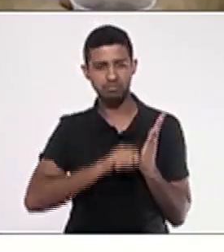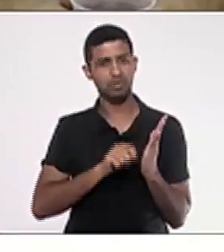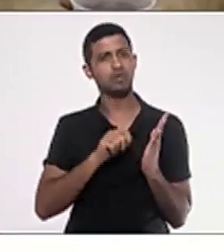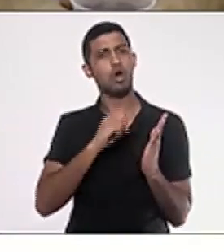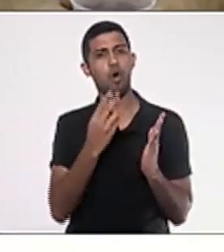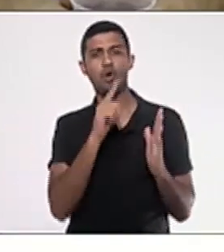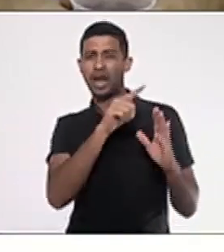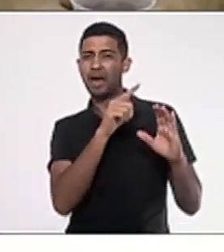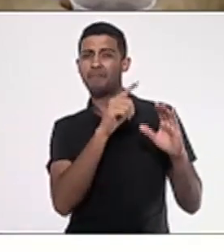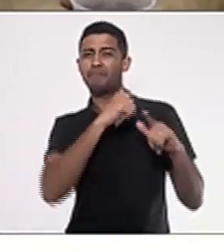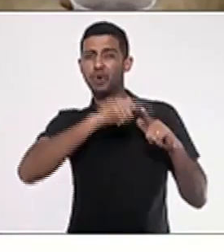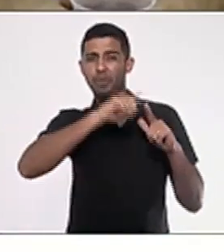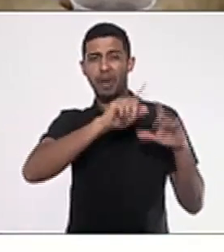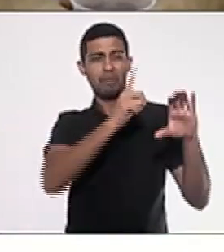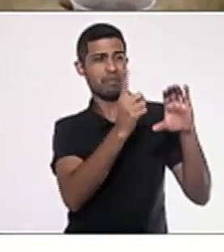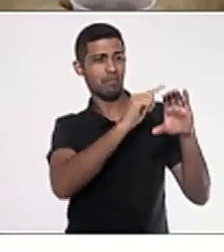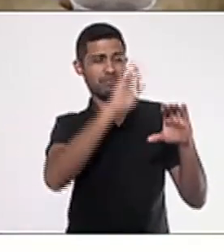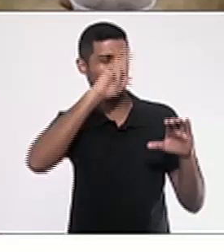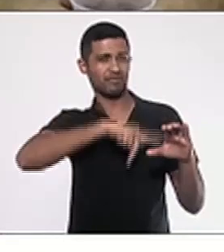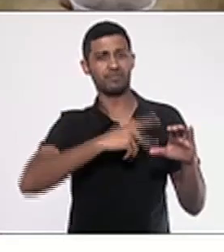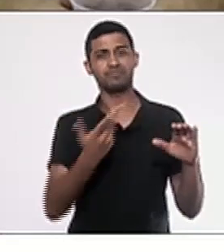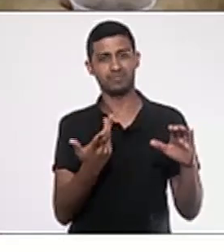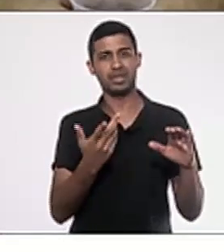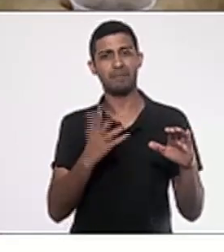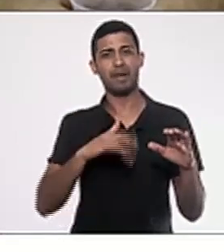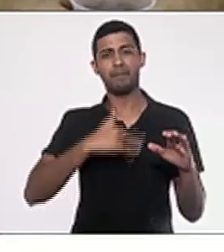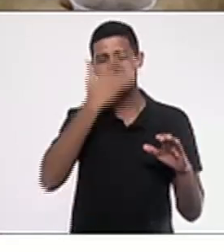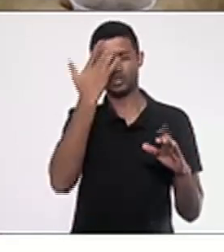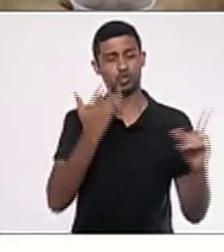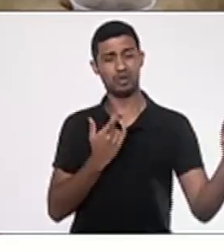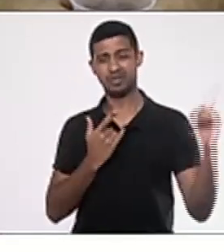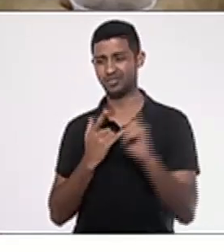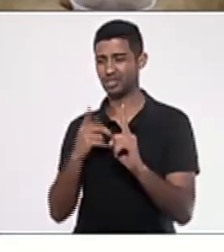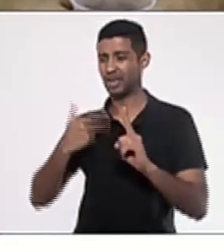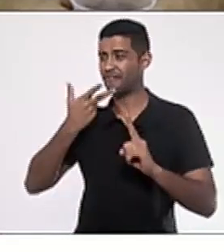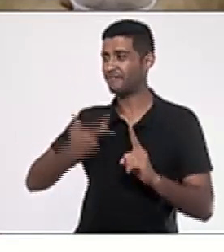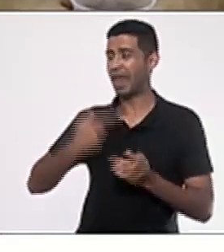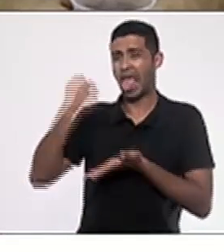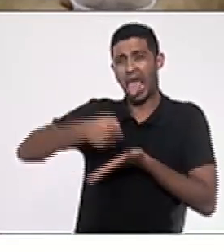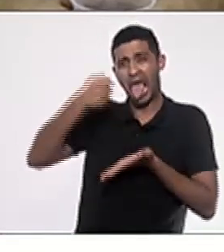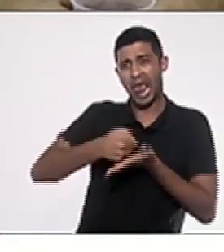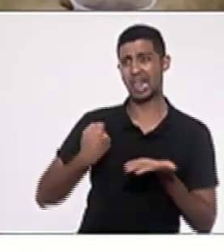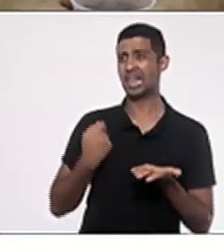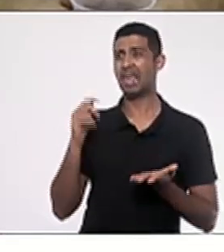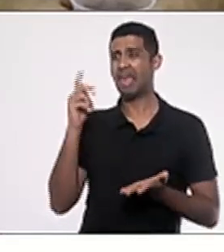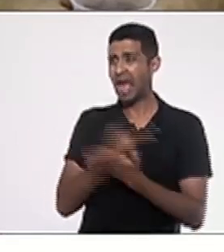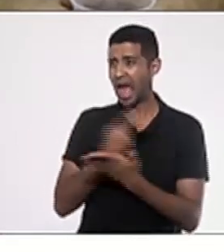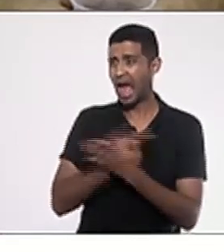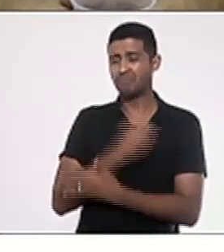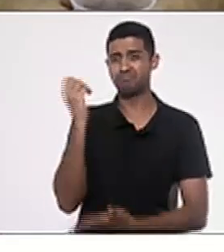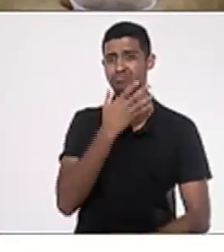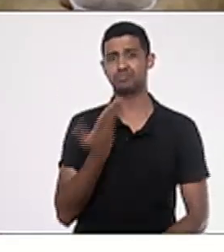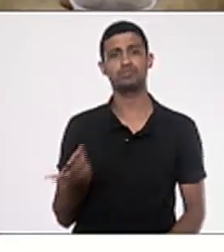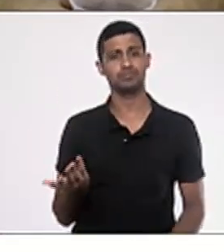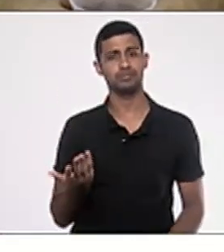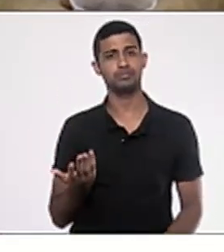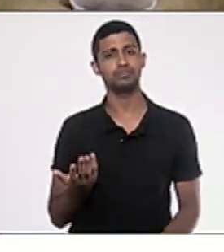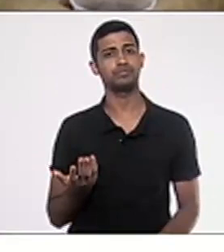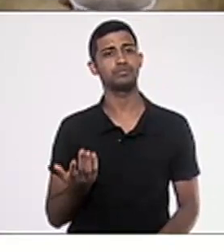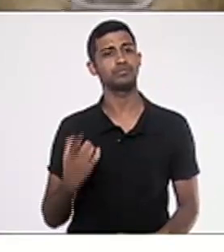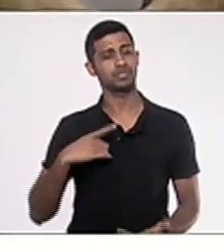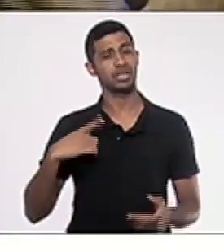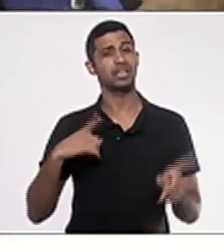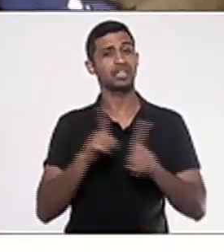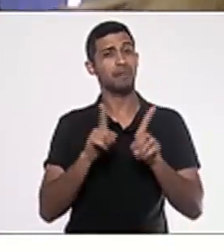consumidor apresenta, ele chega dizendo que houve ali uma cobrança indevida ou uma cobrança abusiva. Tem a questão da indisponibilidade